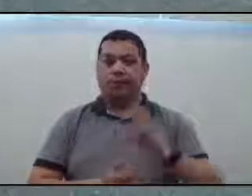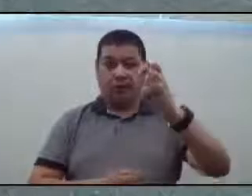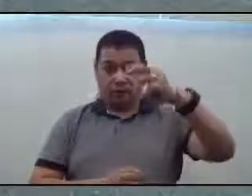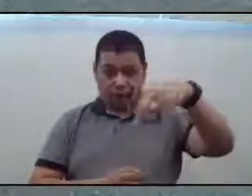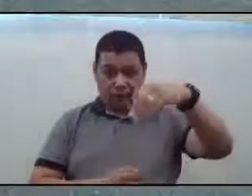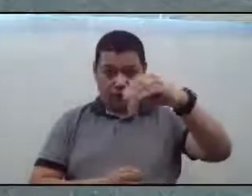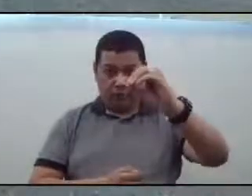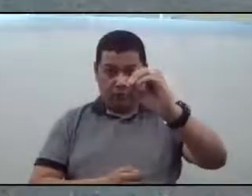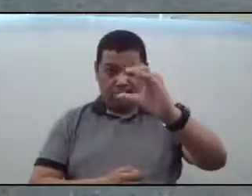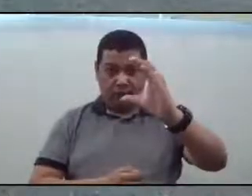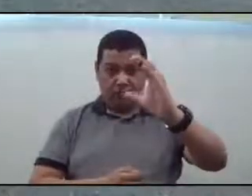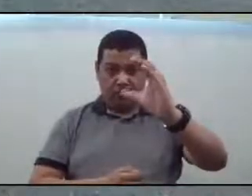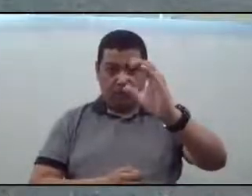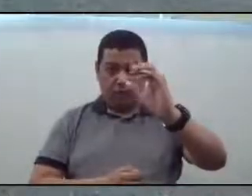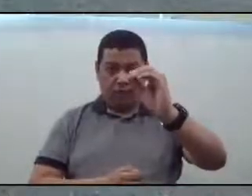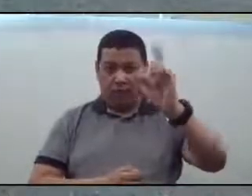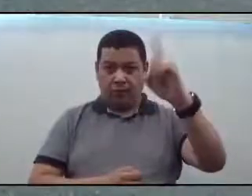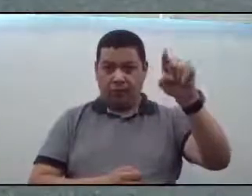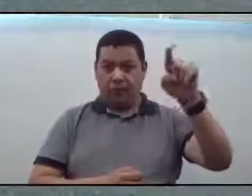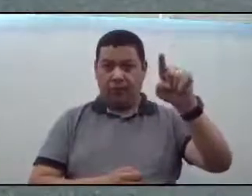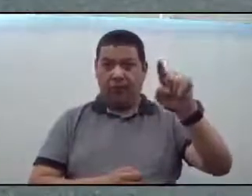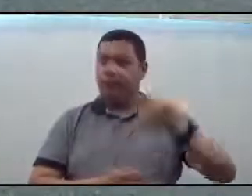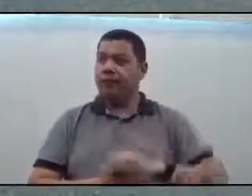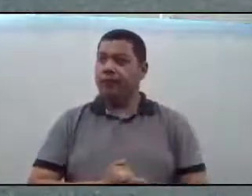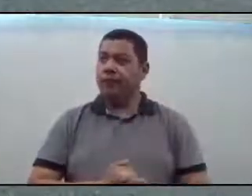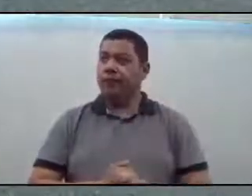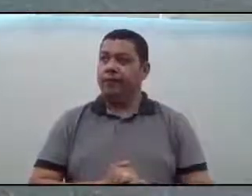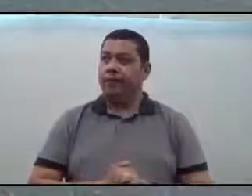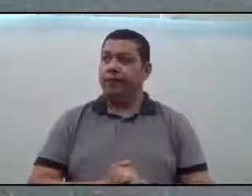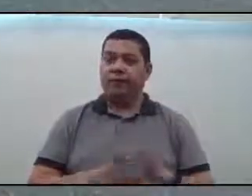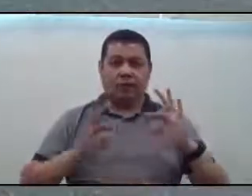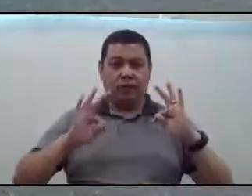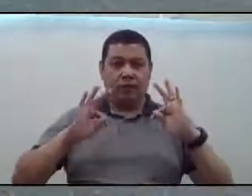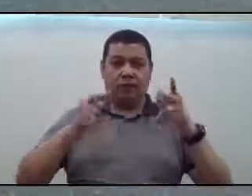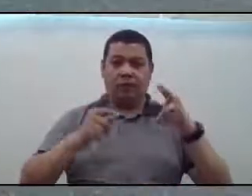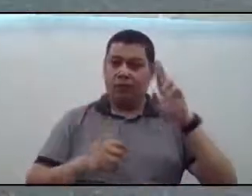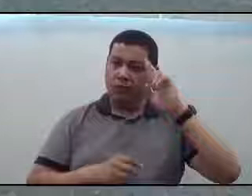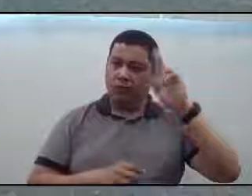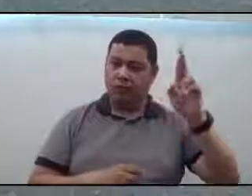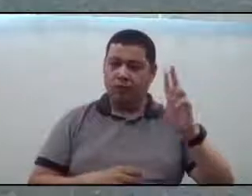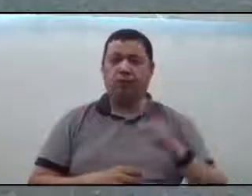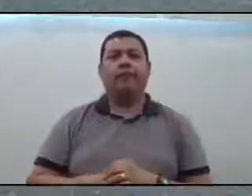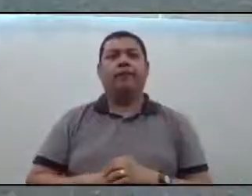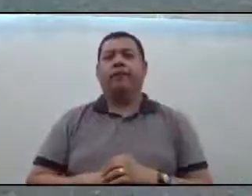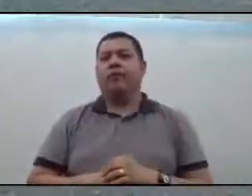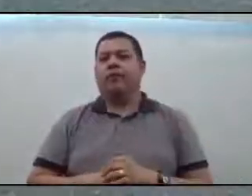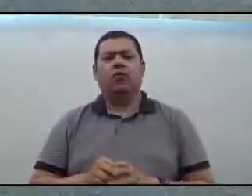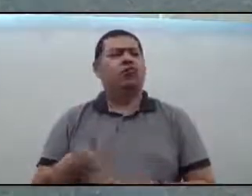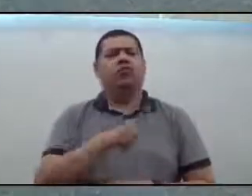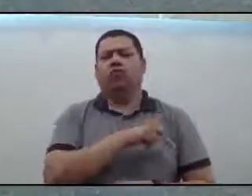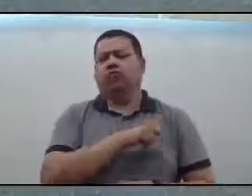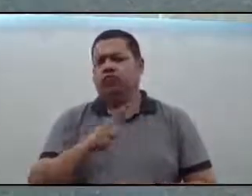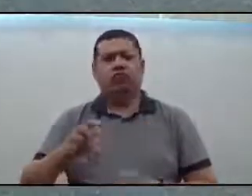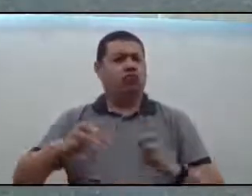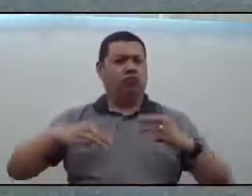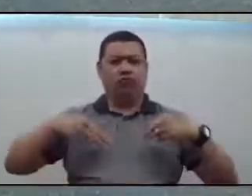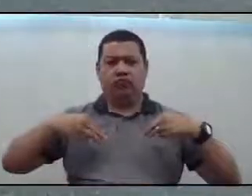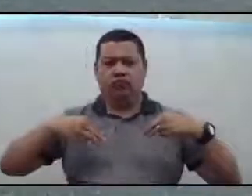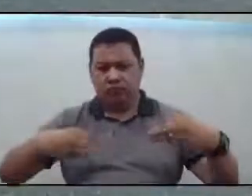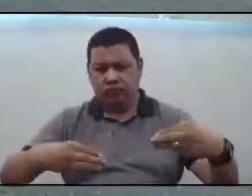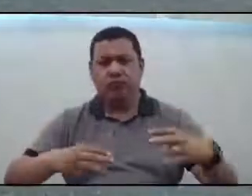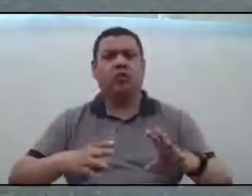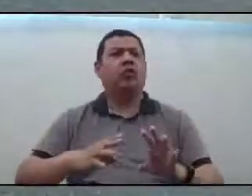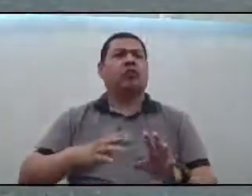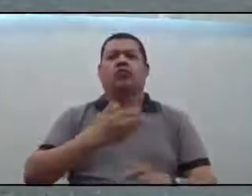que mencionava todas as autoridades políticas do nosso país, né? Presidente da República, ministros, governadores, deputados federais, enfim, todos.